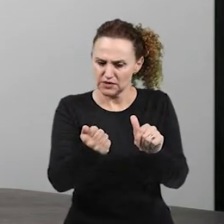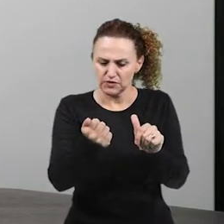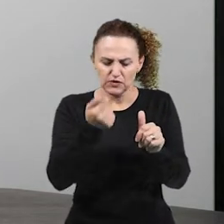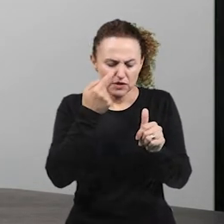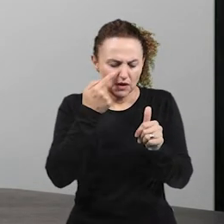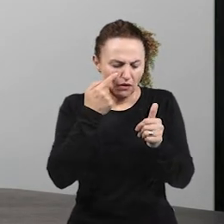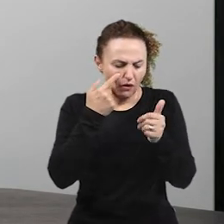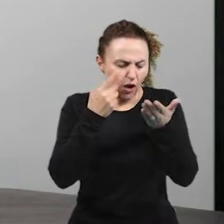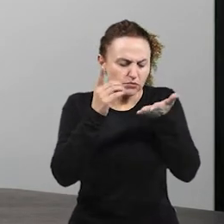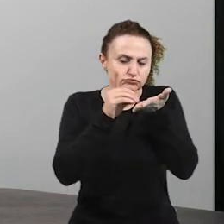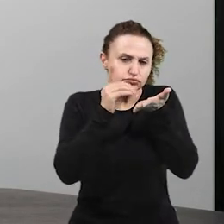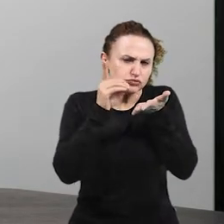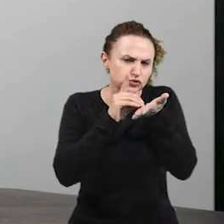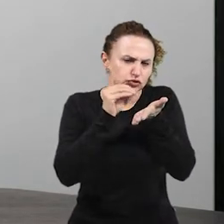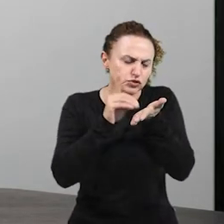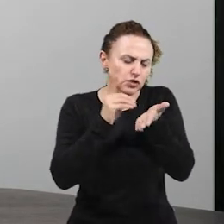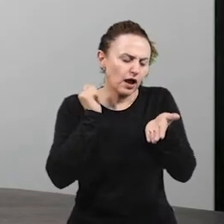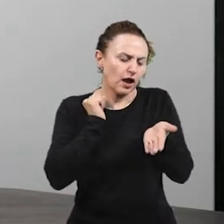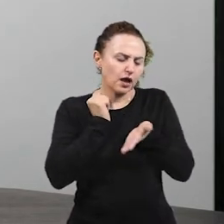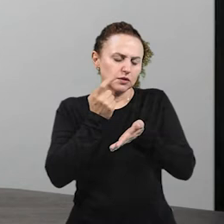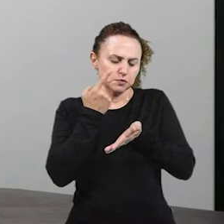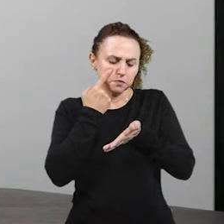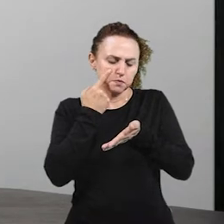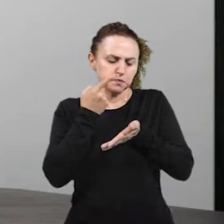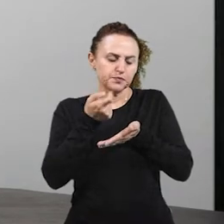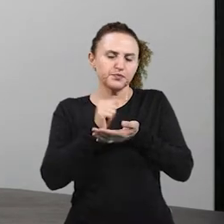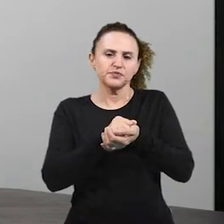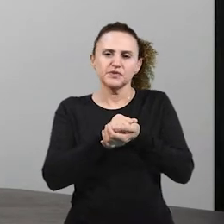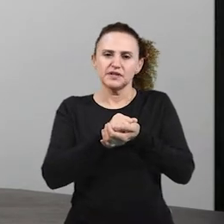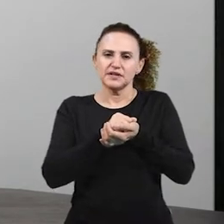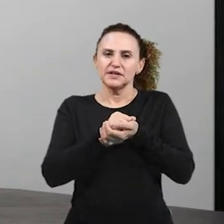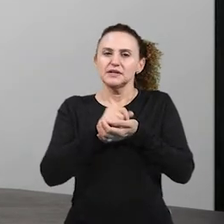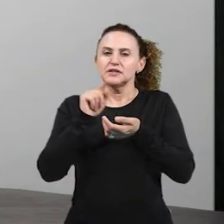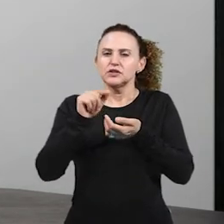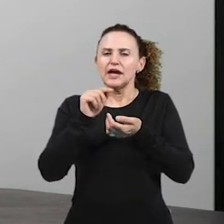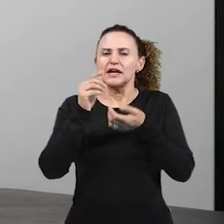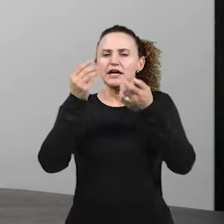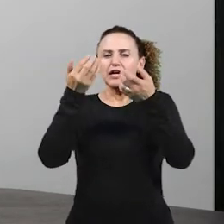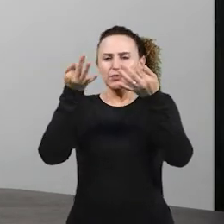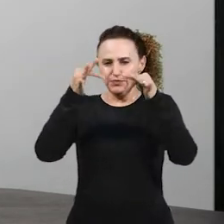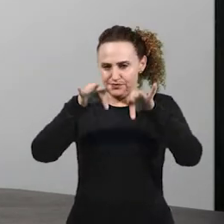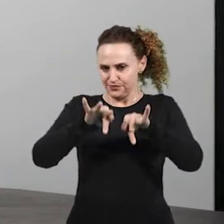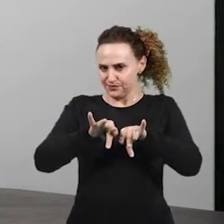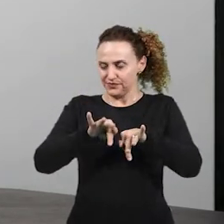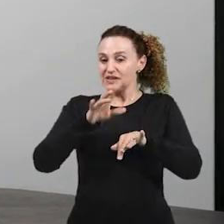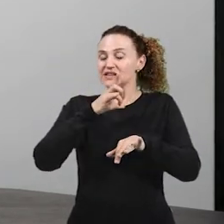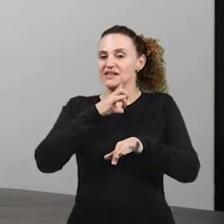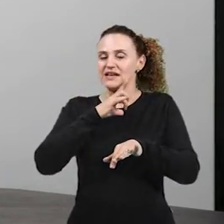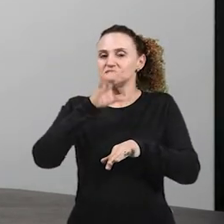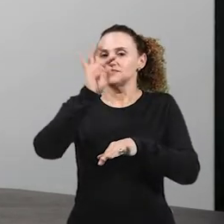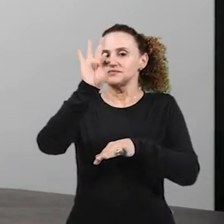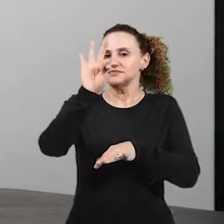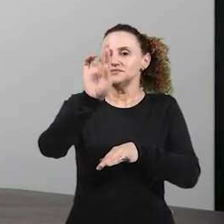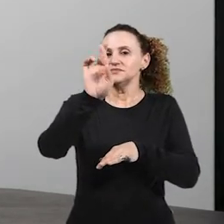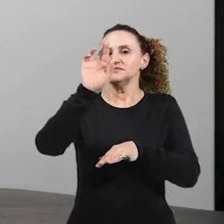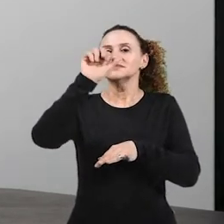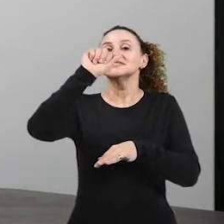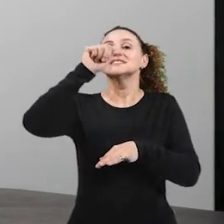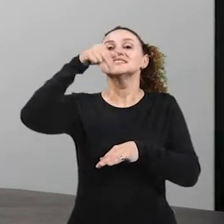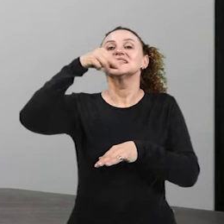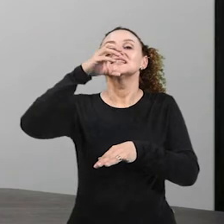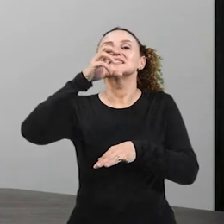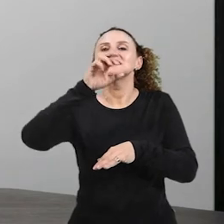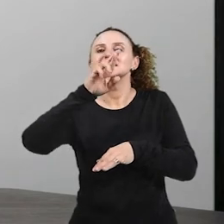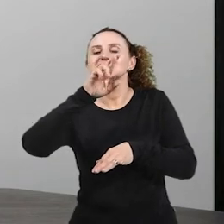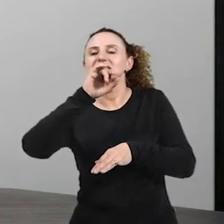a palavra aí o que que tem na sequência tenha transcrição fonética para você saber como se pronuncia aquela